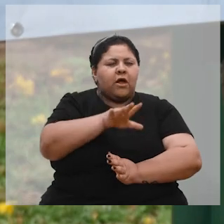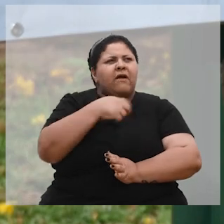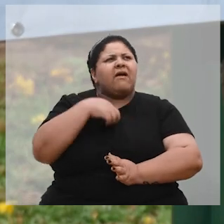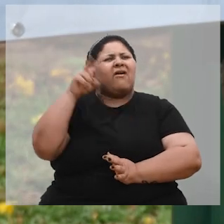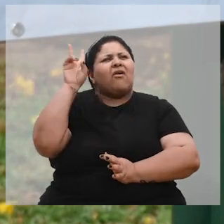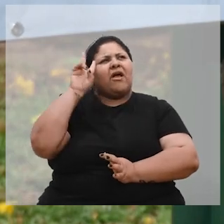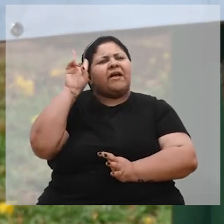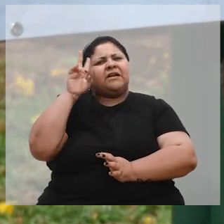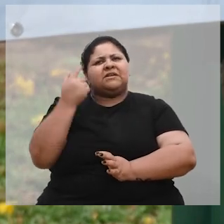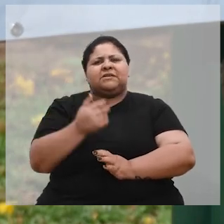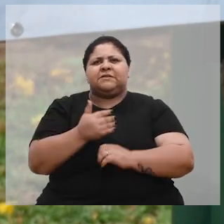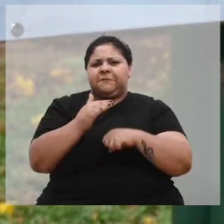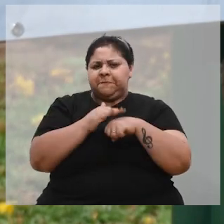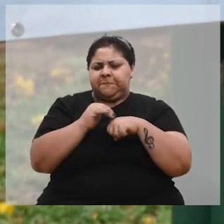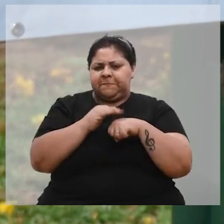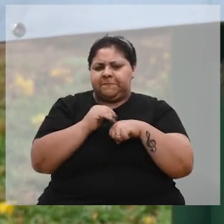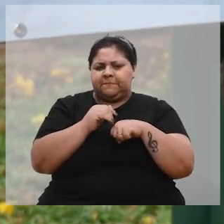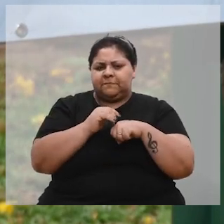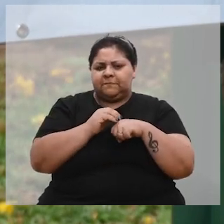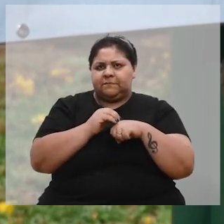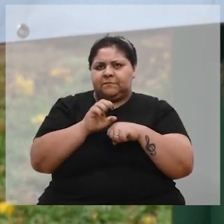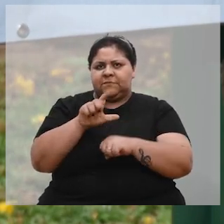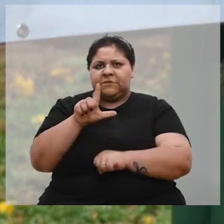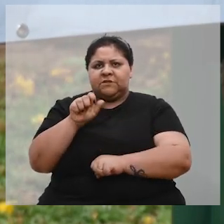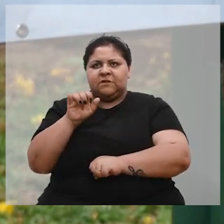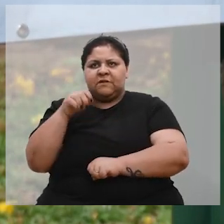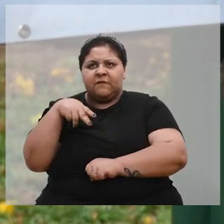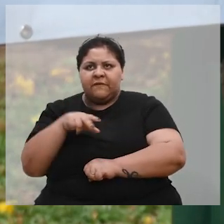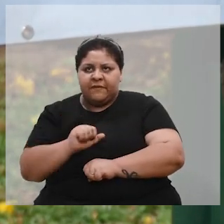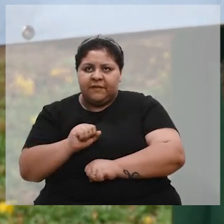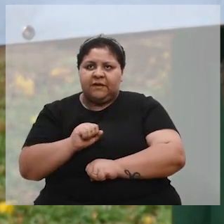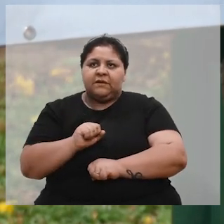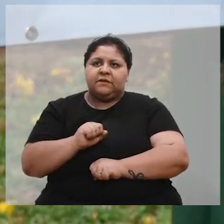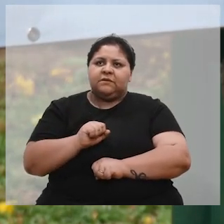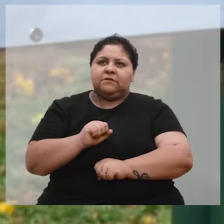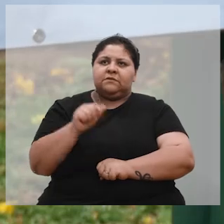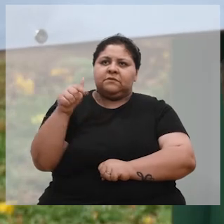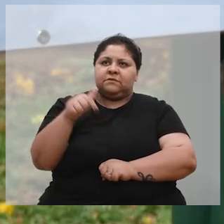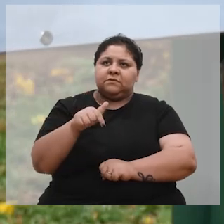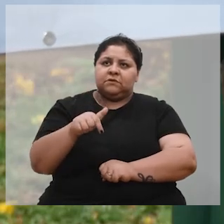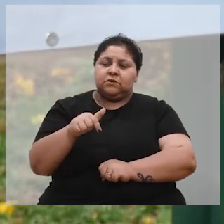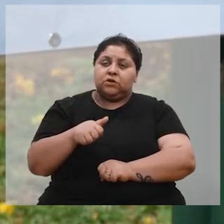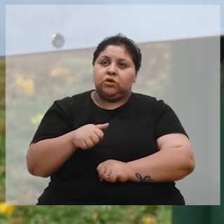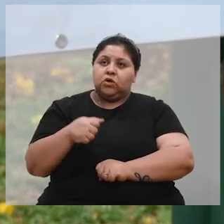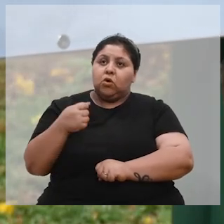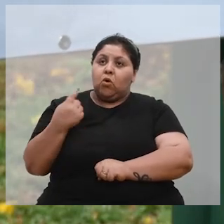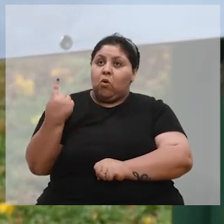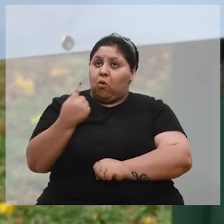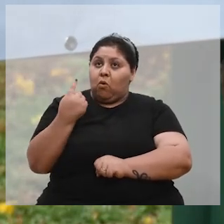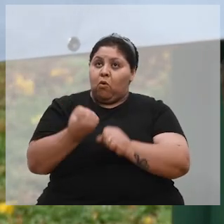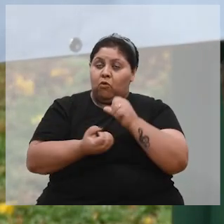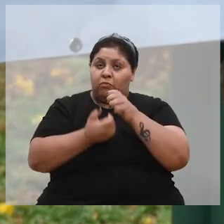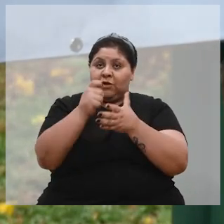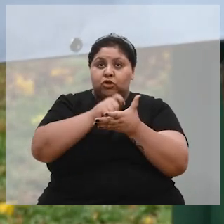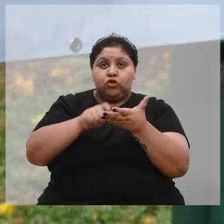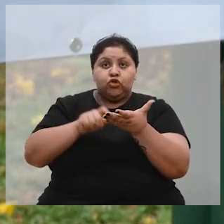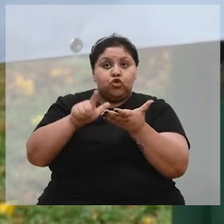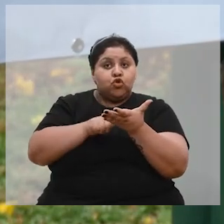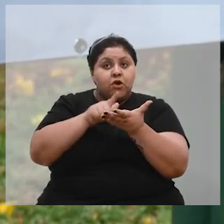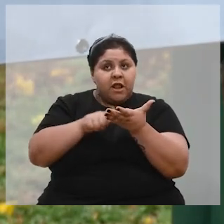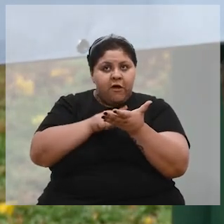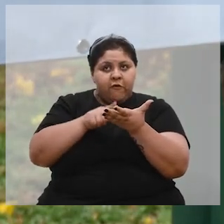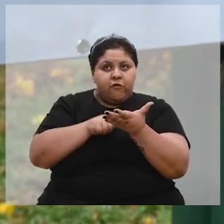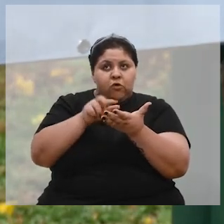nesse setor, eu lembro da queridíssima Elaine Cavion, que está aqui entre uma das autoras do livro do